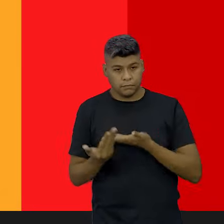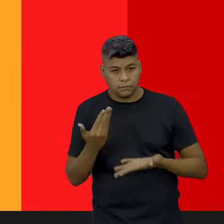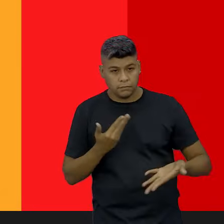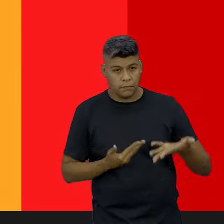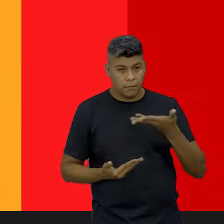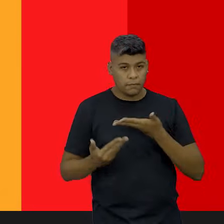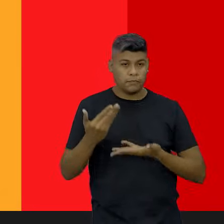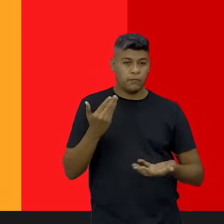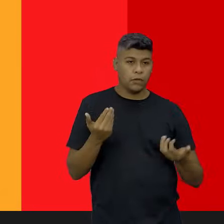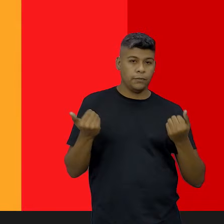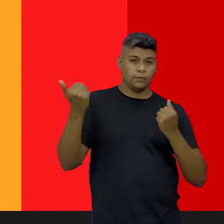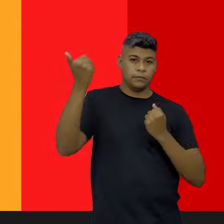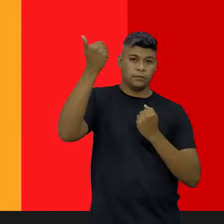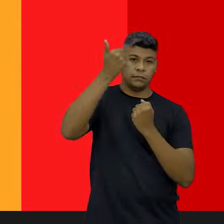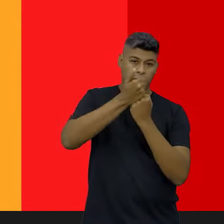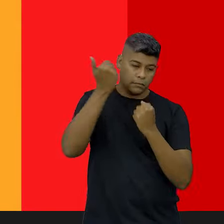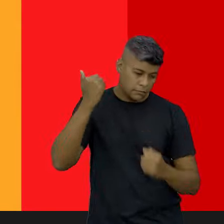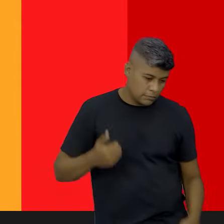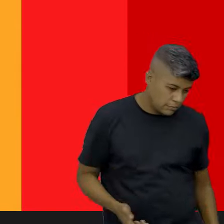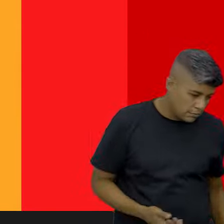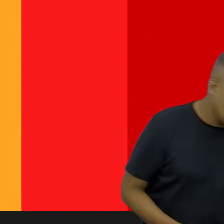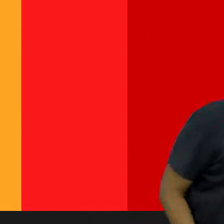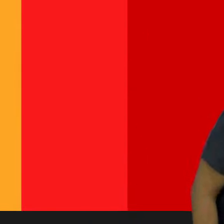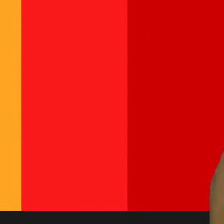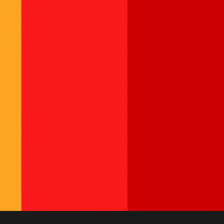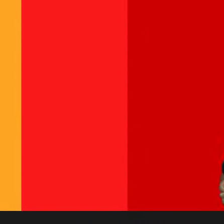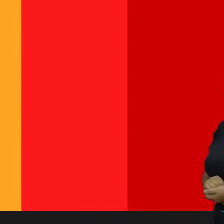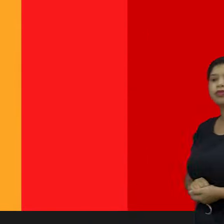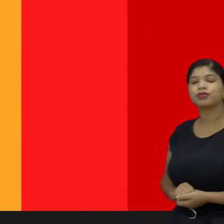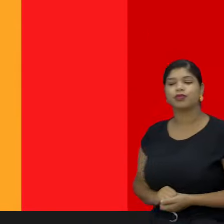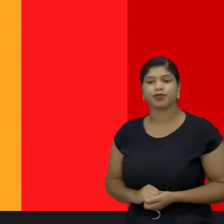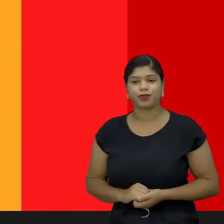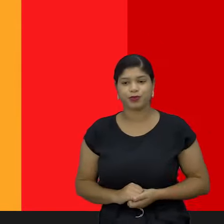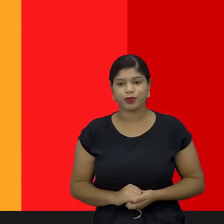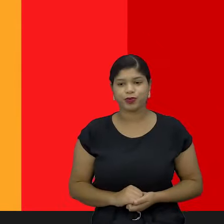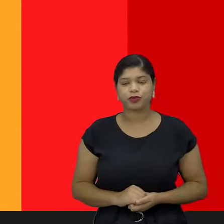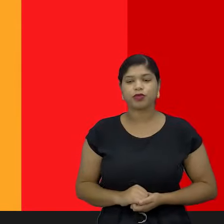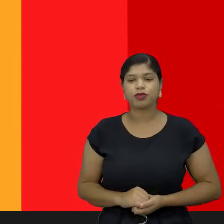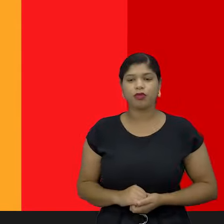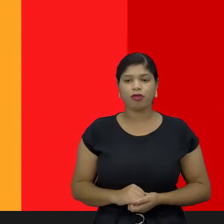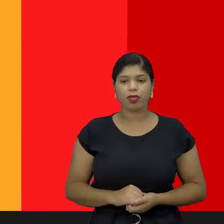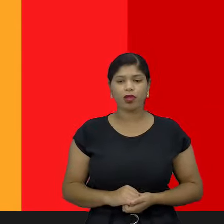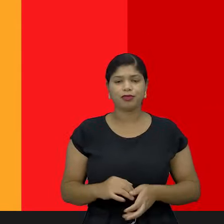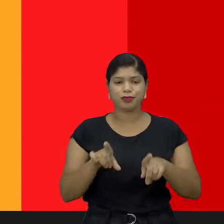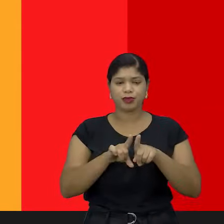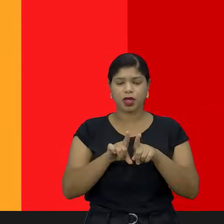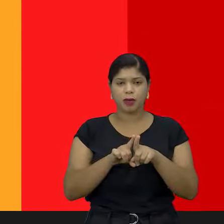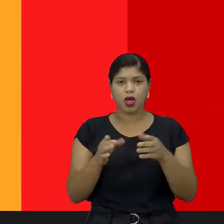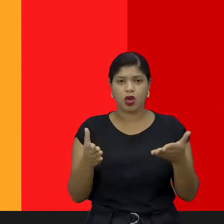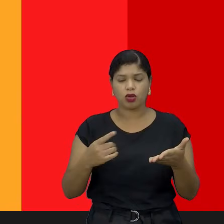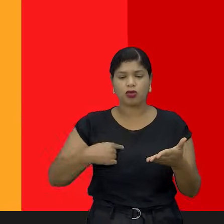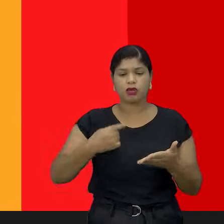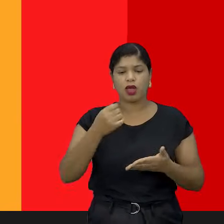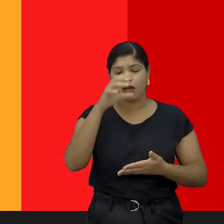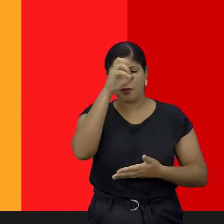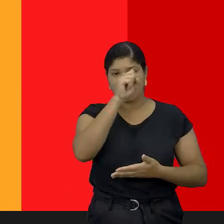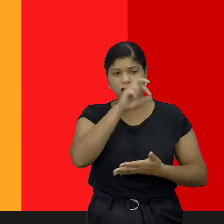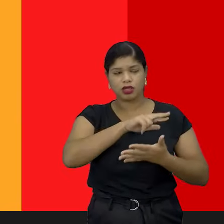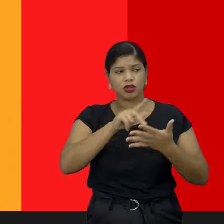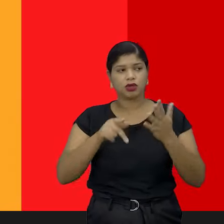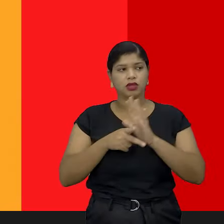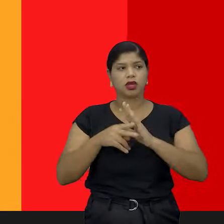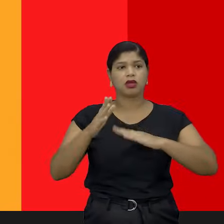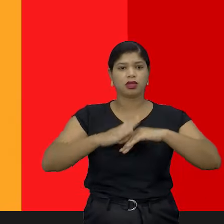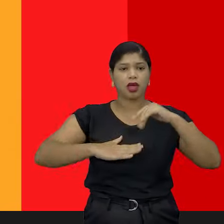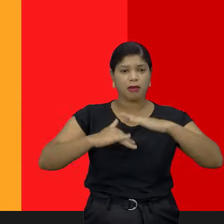vamos analisar as habilidades, o encaminhamento das atividades, né, para garantir o desenvolvimento da